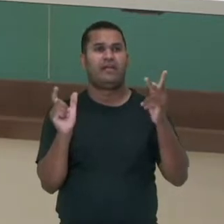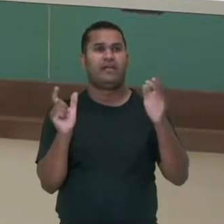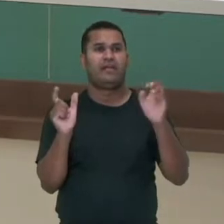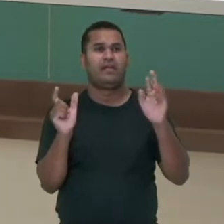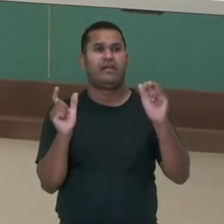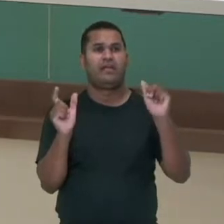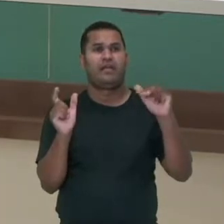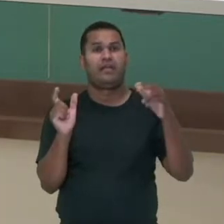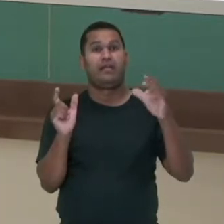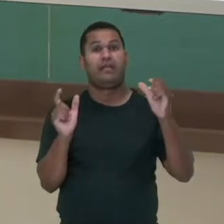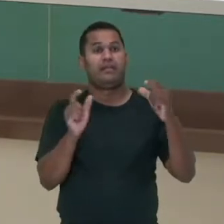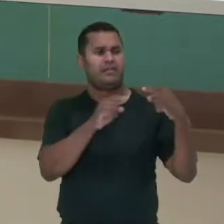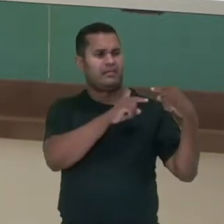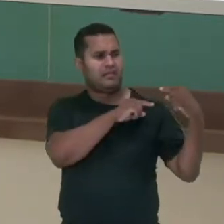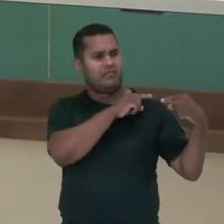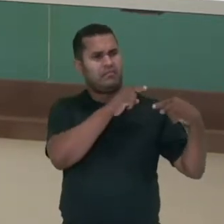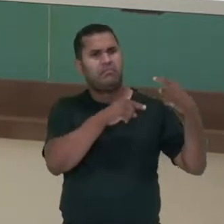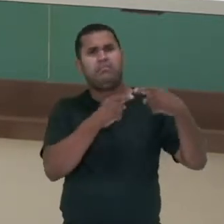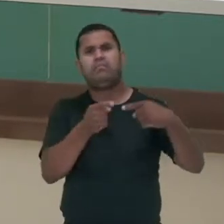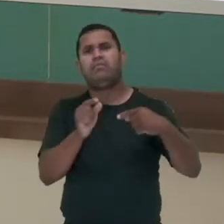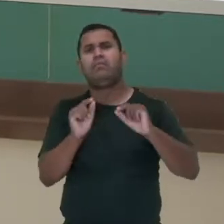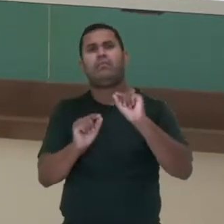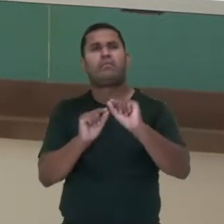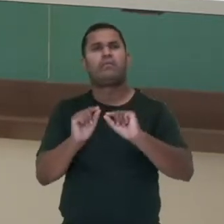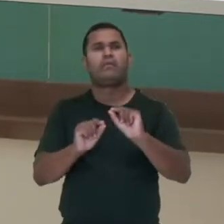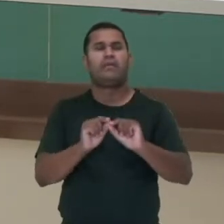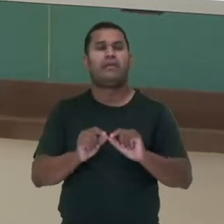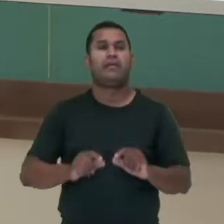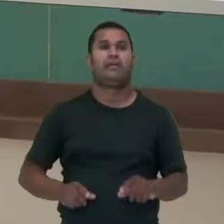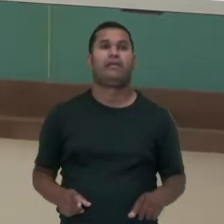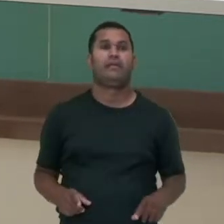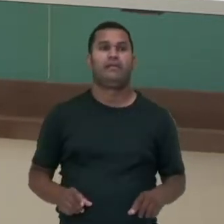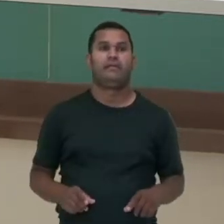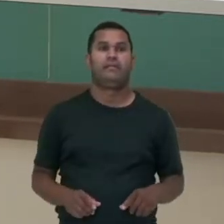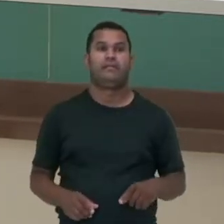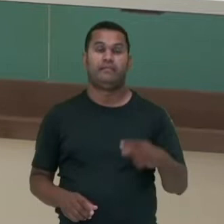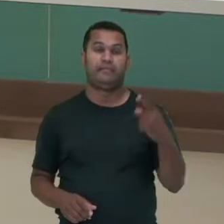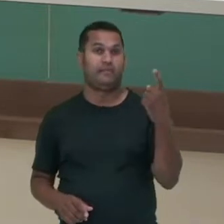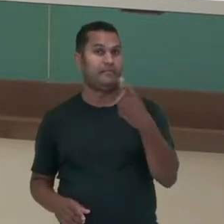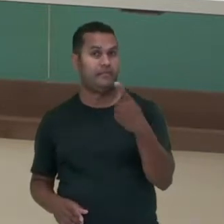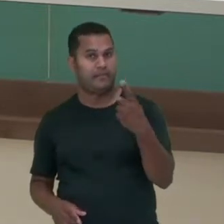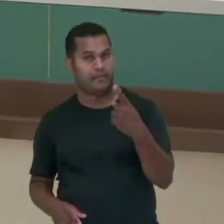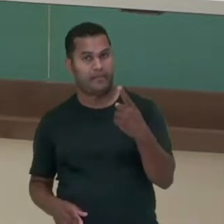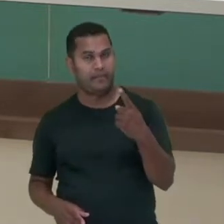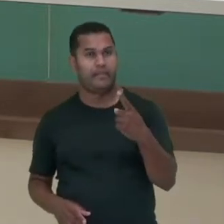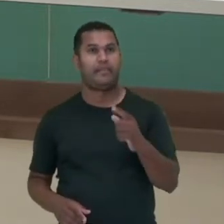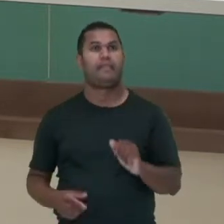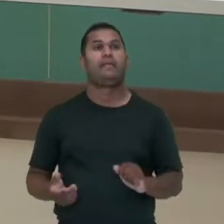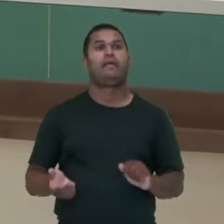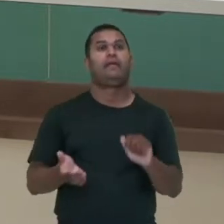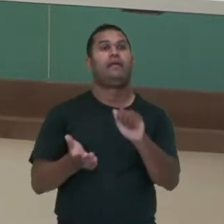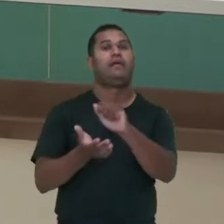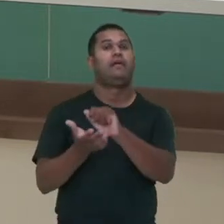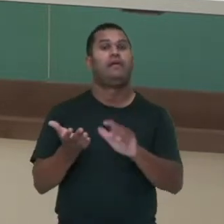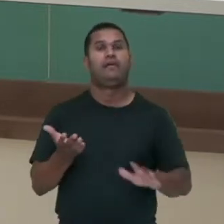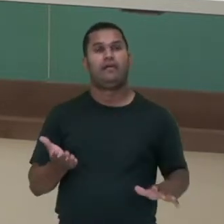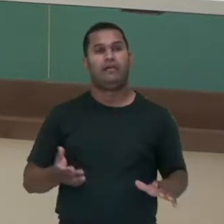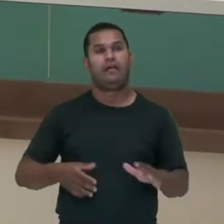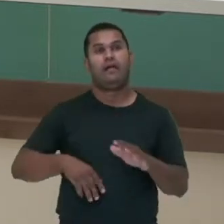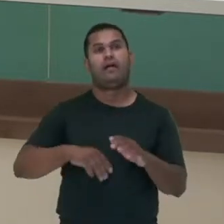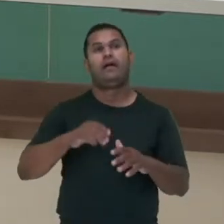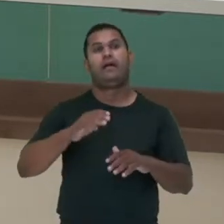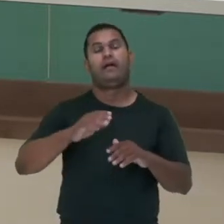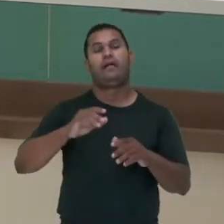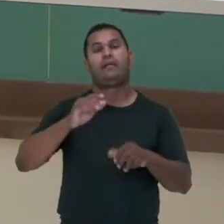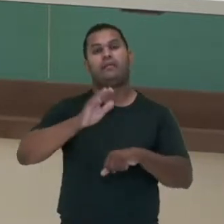o que veremos nessa aula. Muito bem. Primeiro vou sugerir para vocês uma atividade mão na massa, parte 1